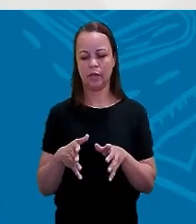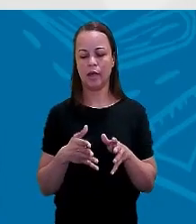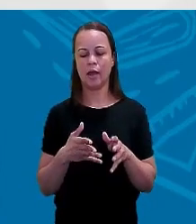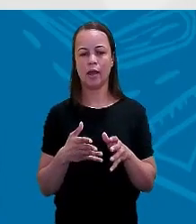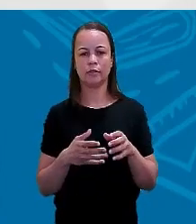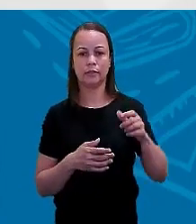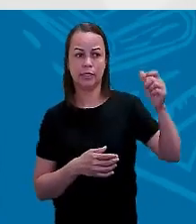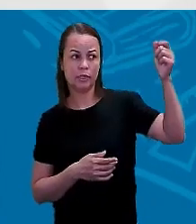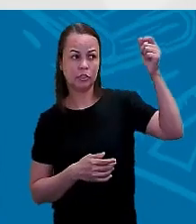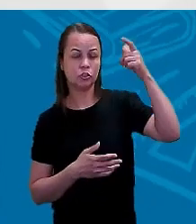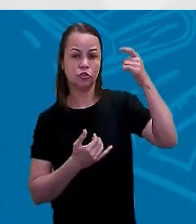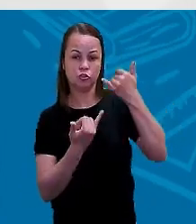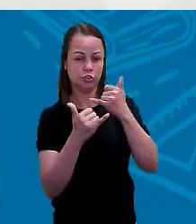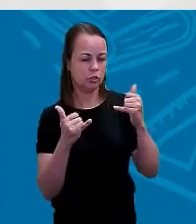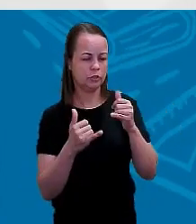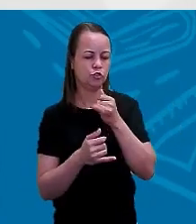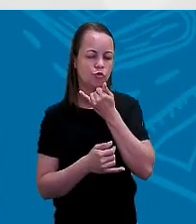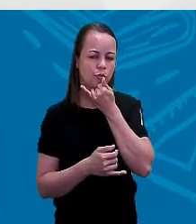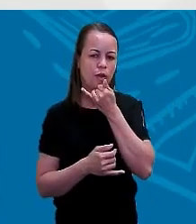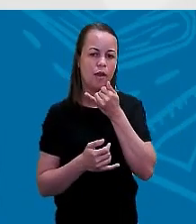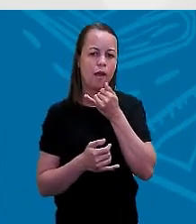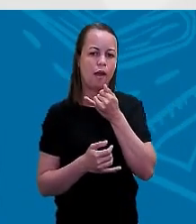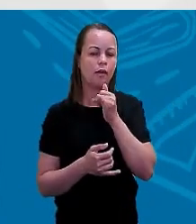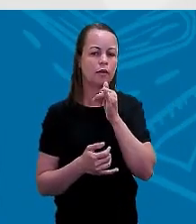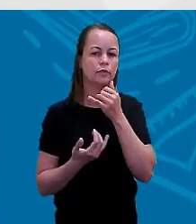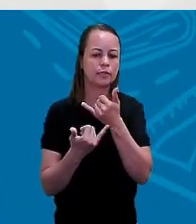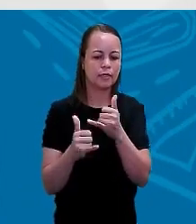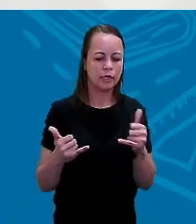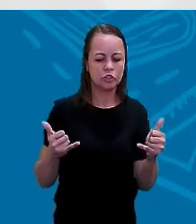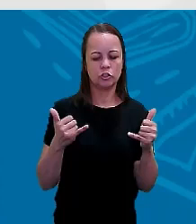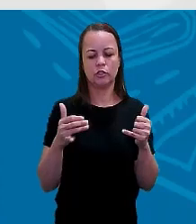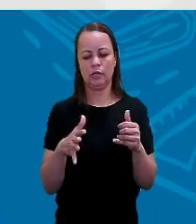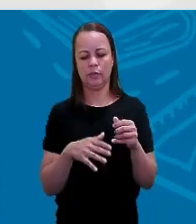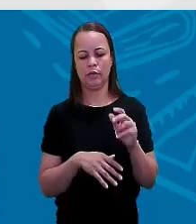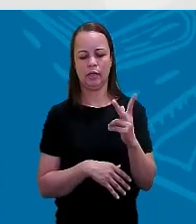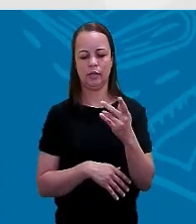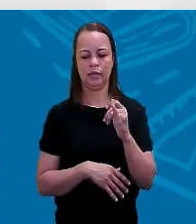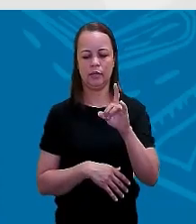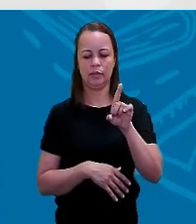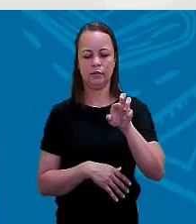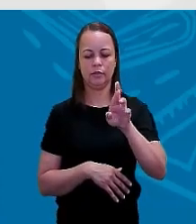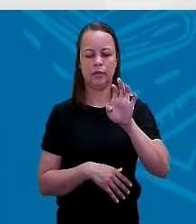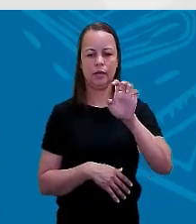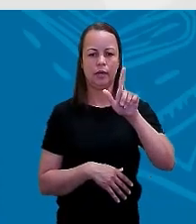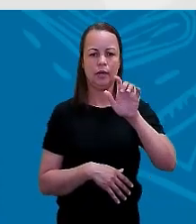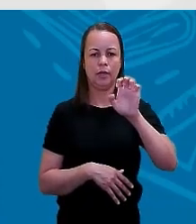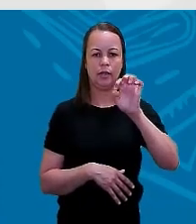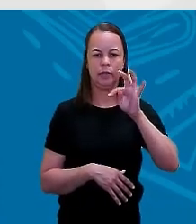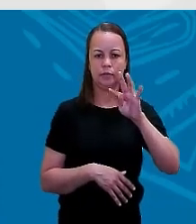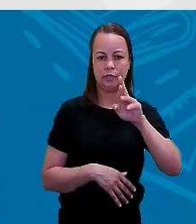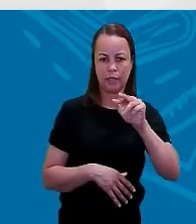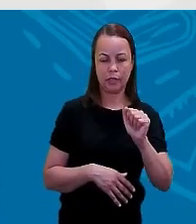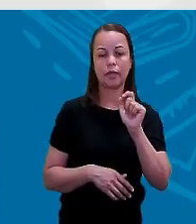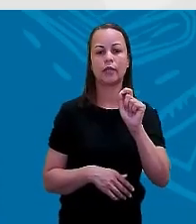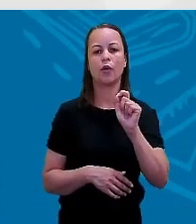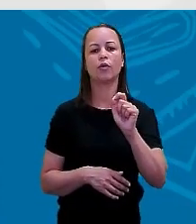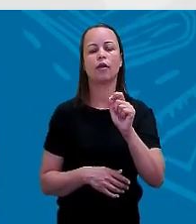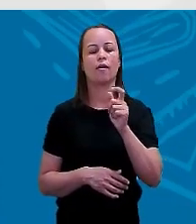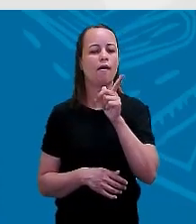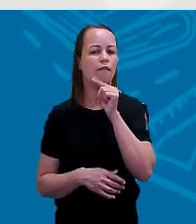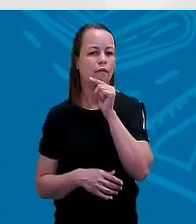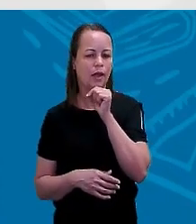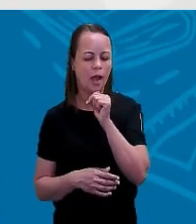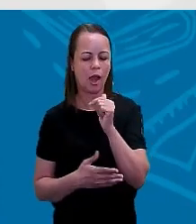seja, através da água, da força da água. Então, a gente observa que a água se renova, que o vento